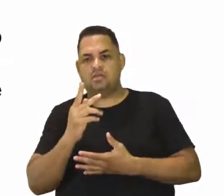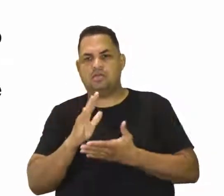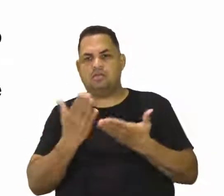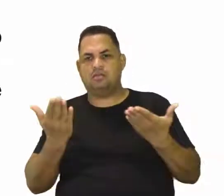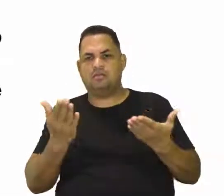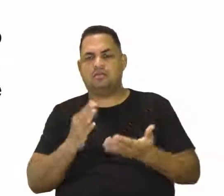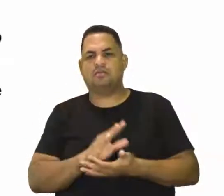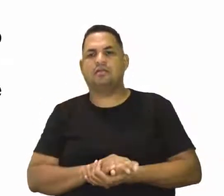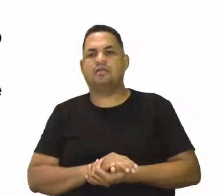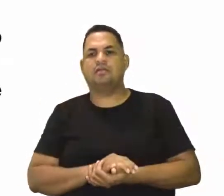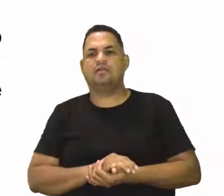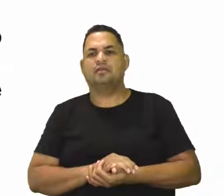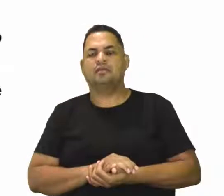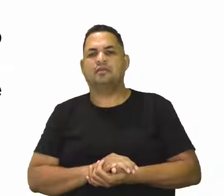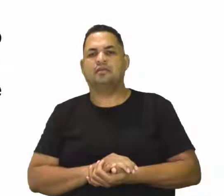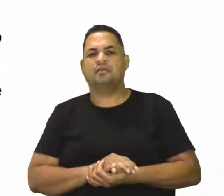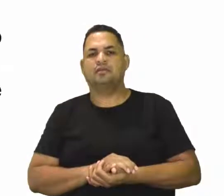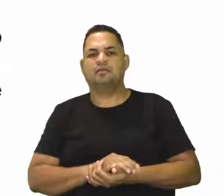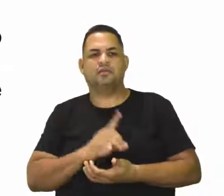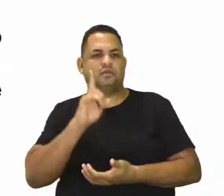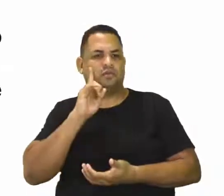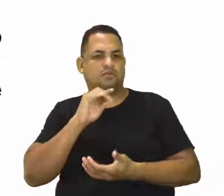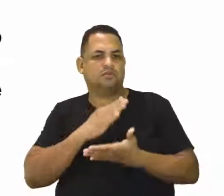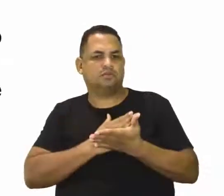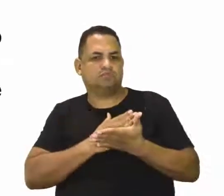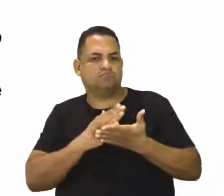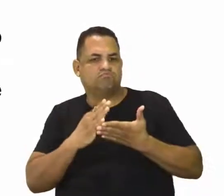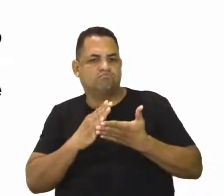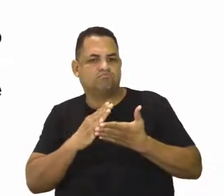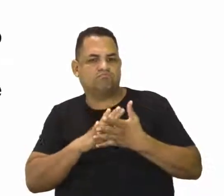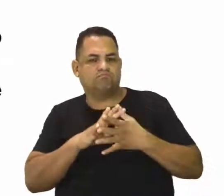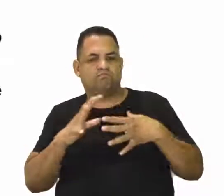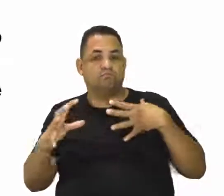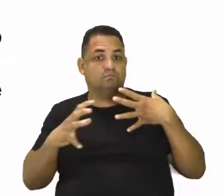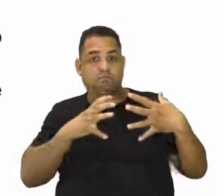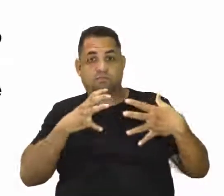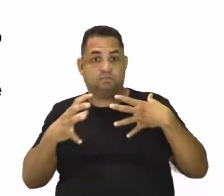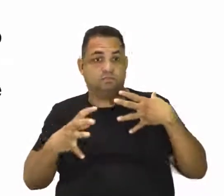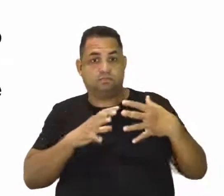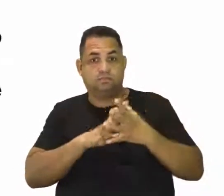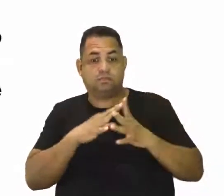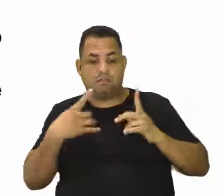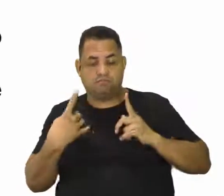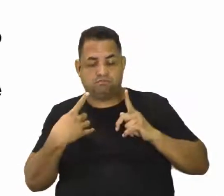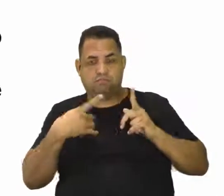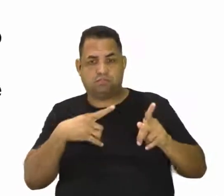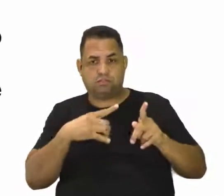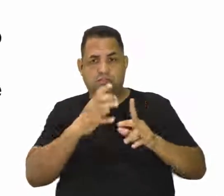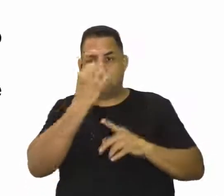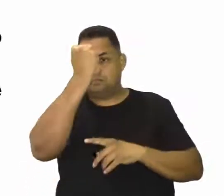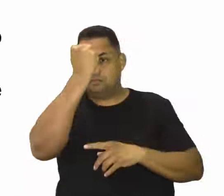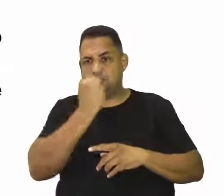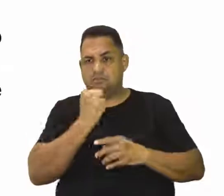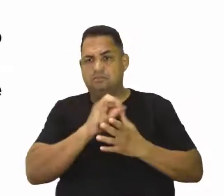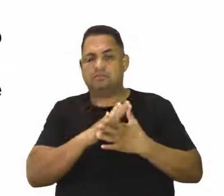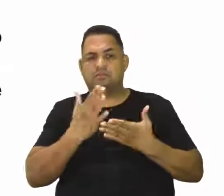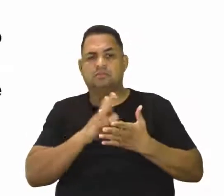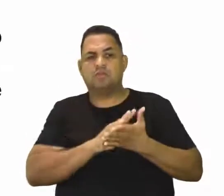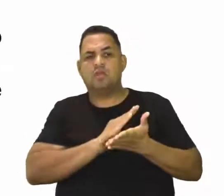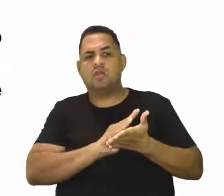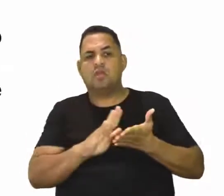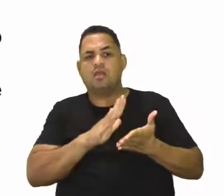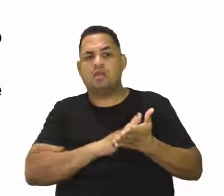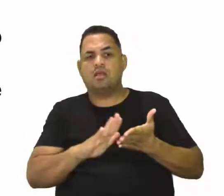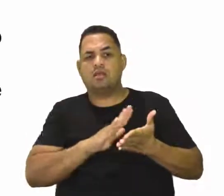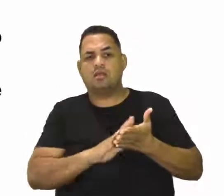e a e os Estados Unidos iniciaram uma frenética Guerra ao Terror e que